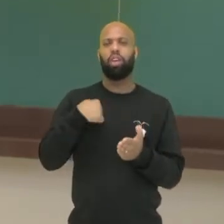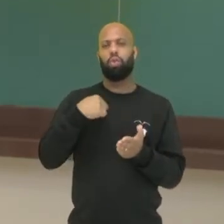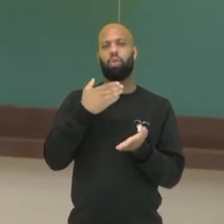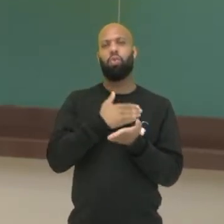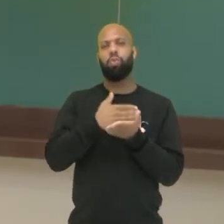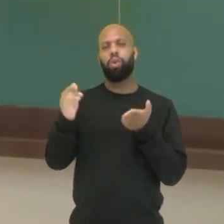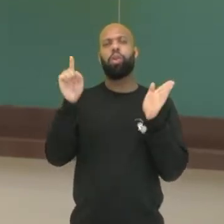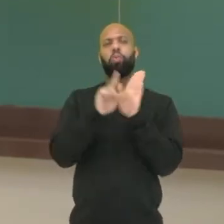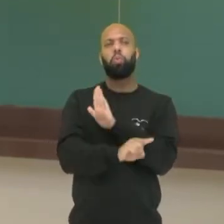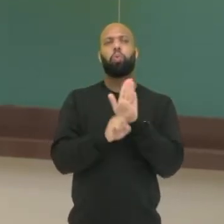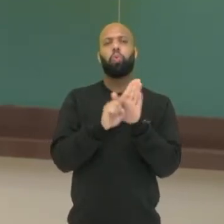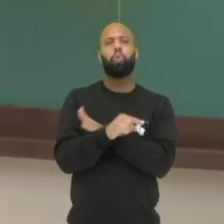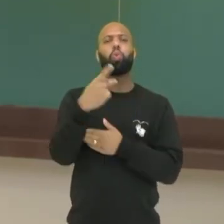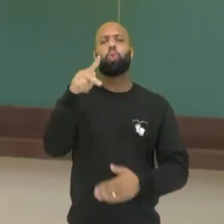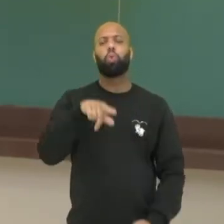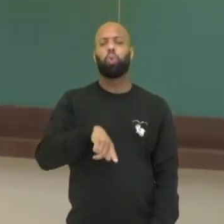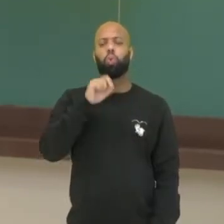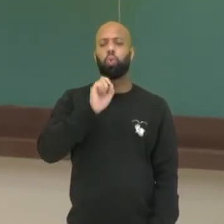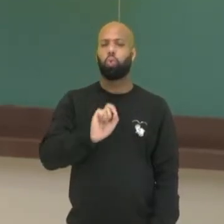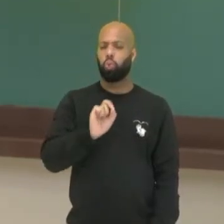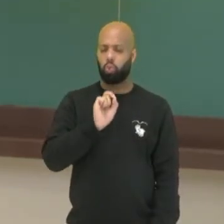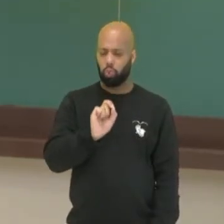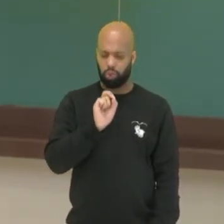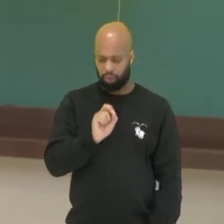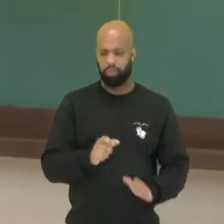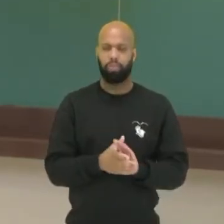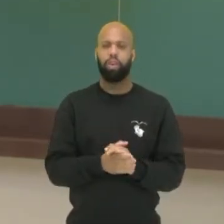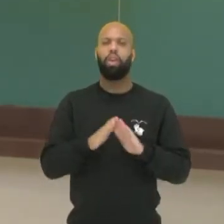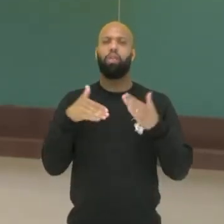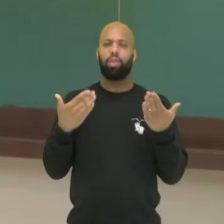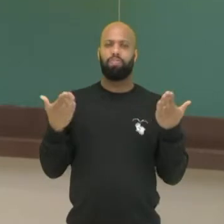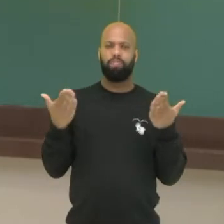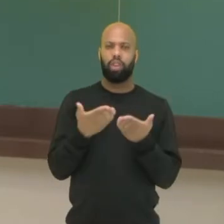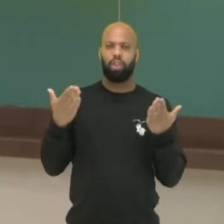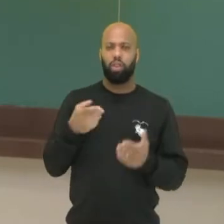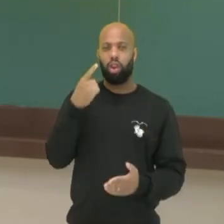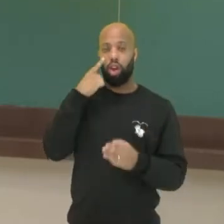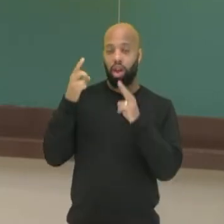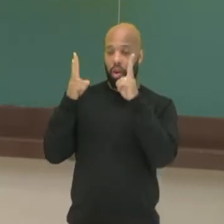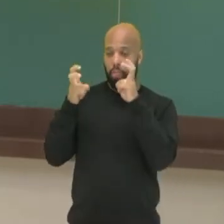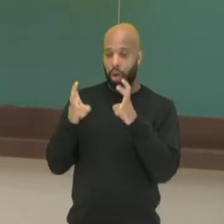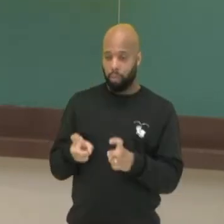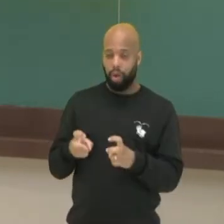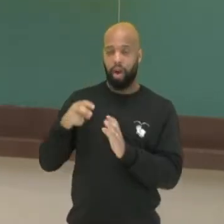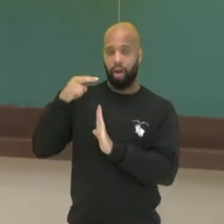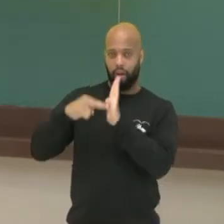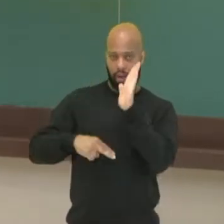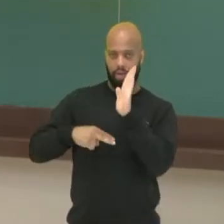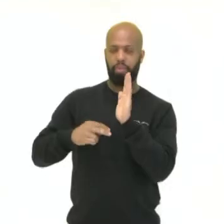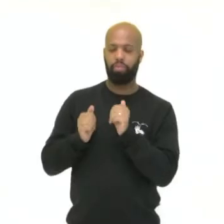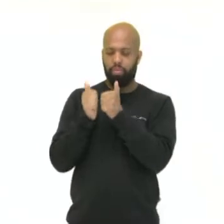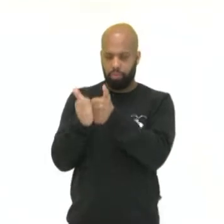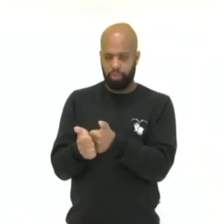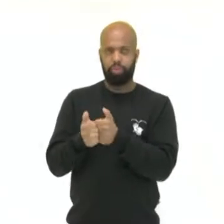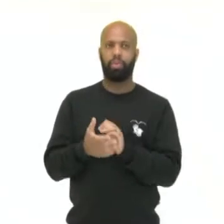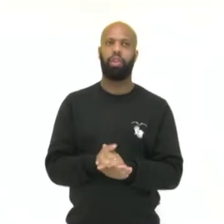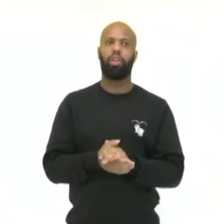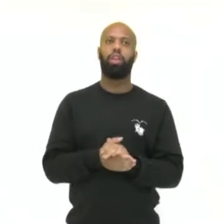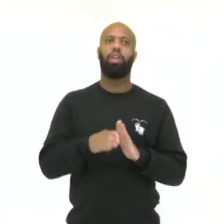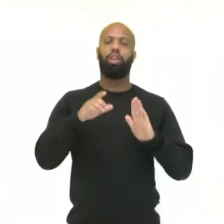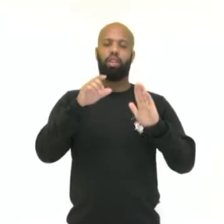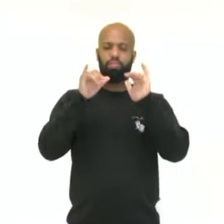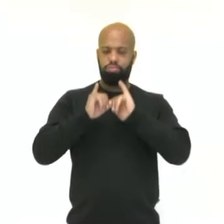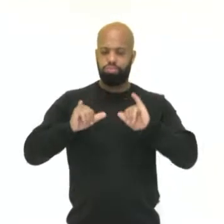perguntando, e a sua escolha, qual é? Então vamos observar lá, leiam comigo, acompanhem. Publicidade